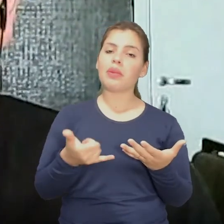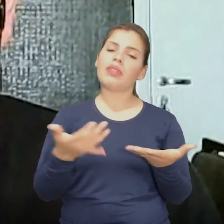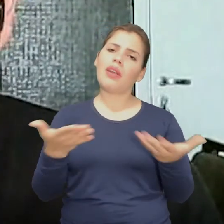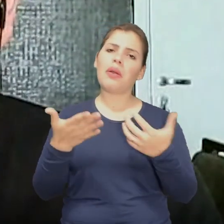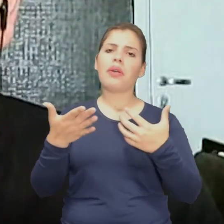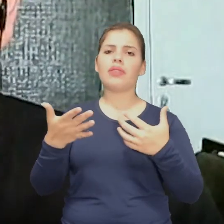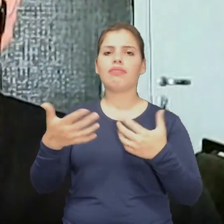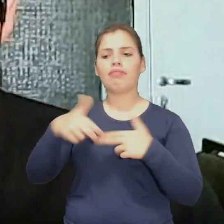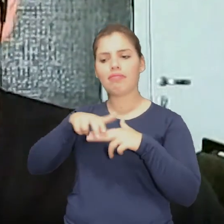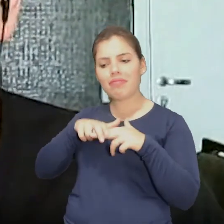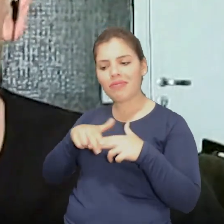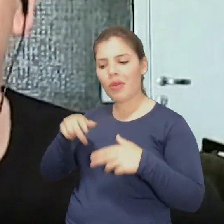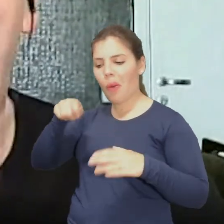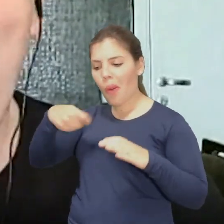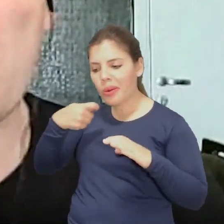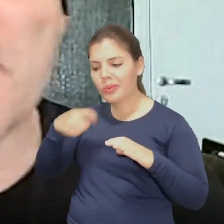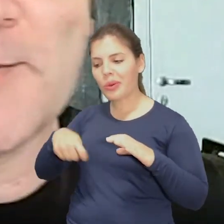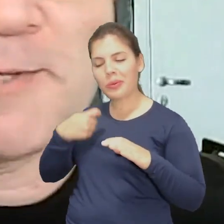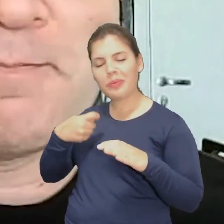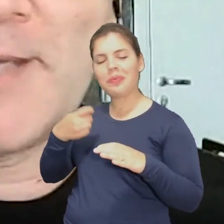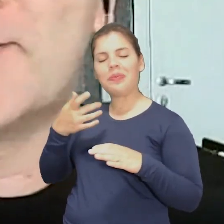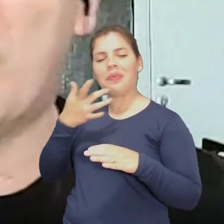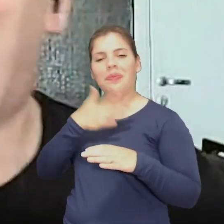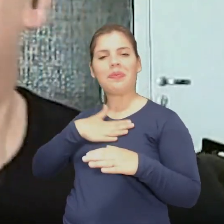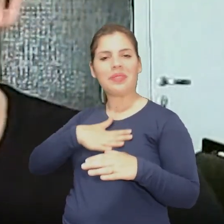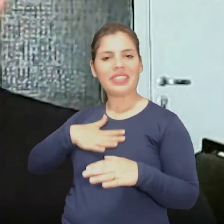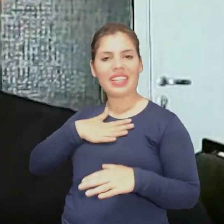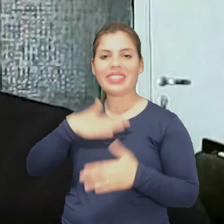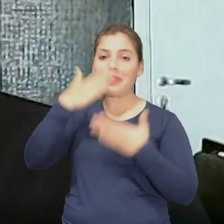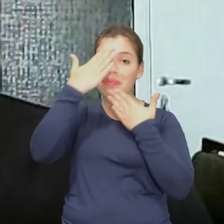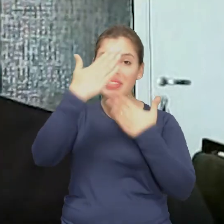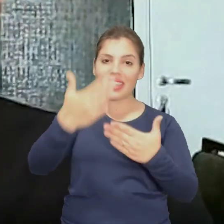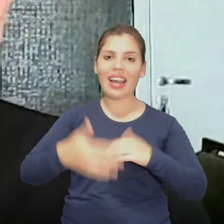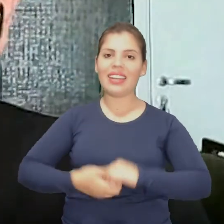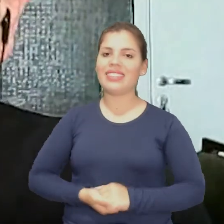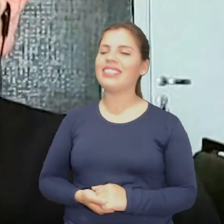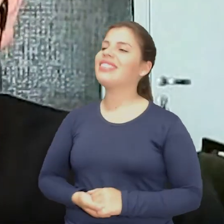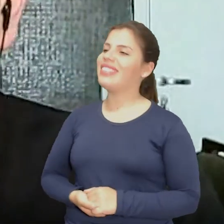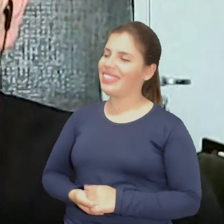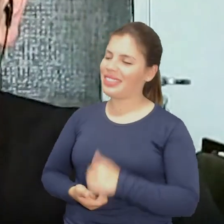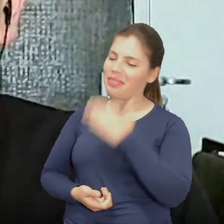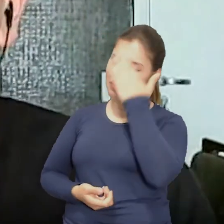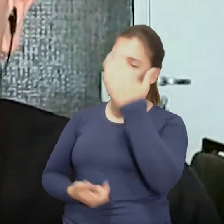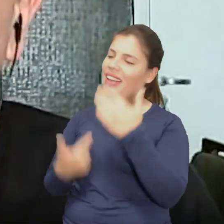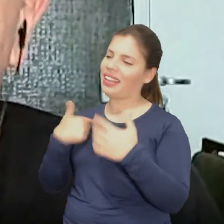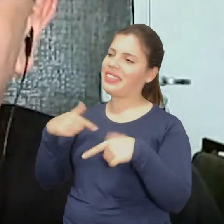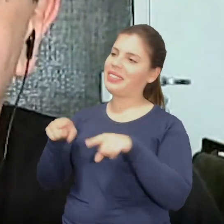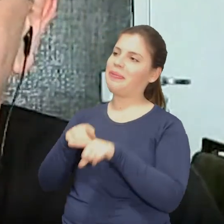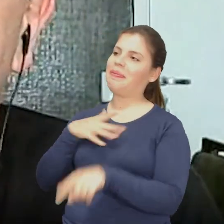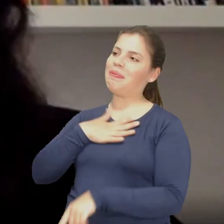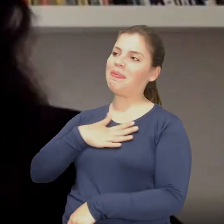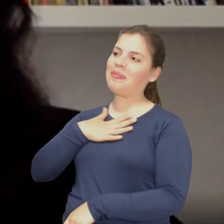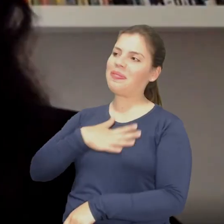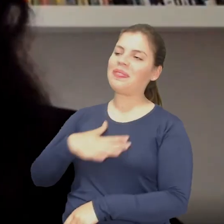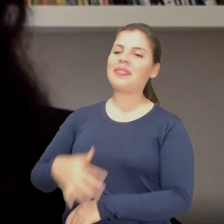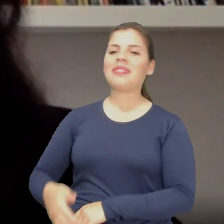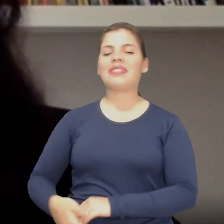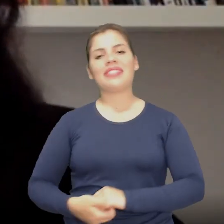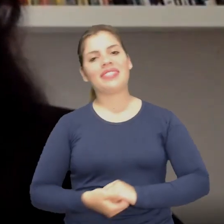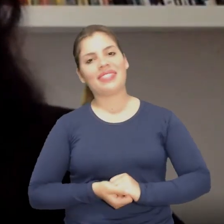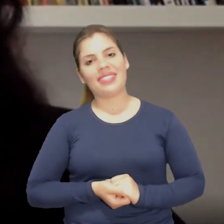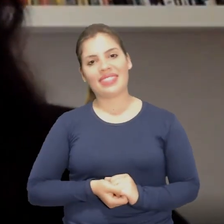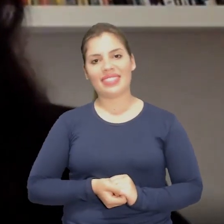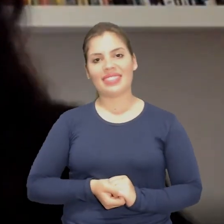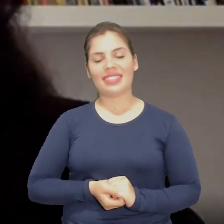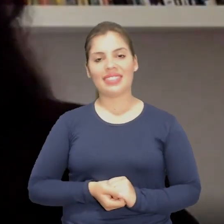né? E realmente ter esse momento de prazer. Agradeço muito realmente a sua entrevista. O prazer foi meu. Obrigada. O